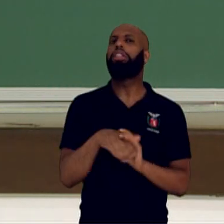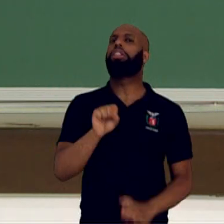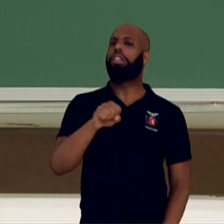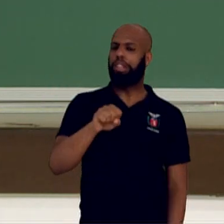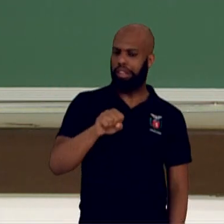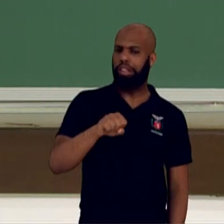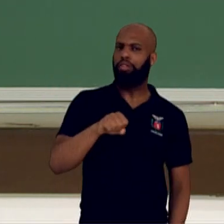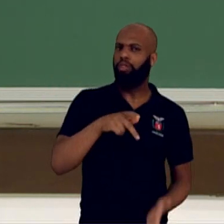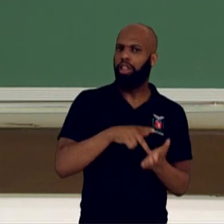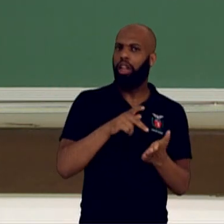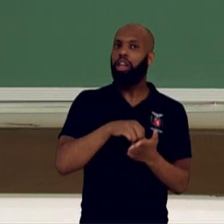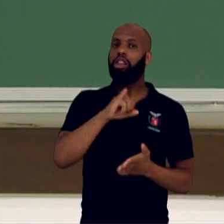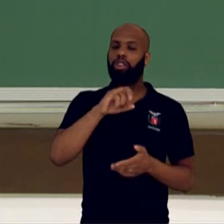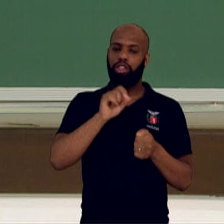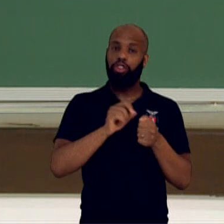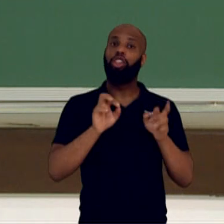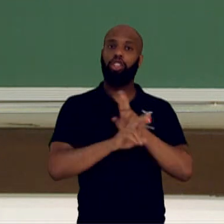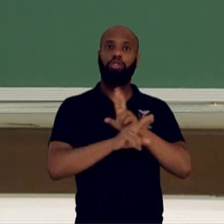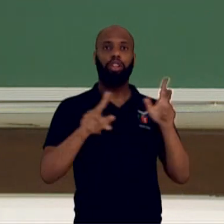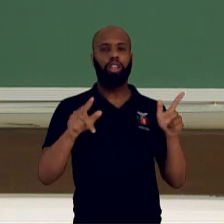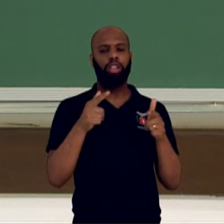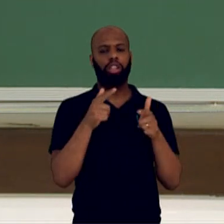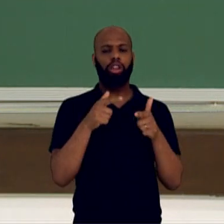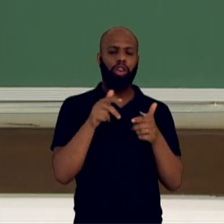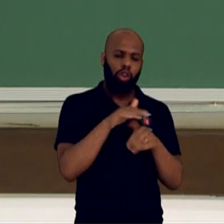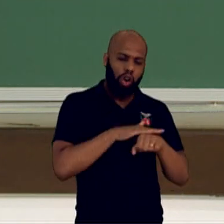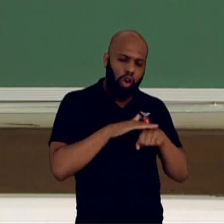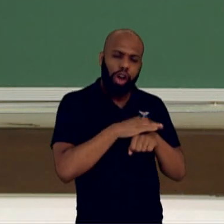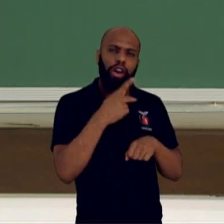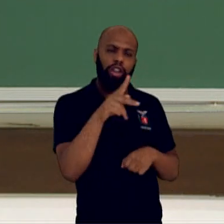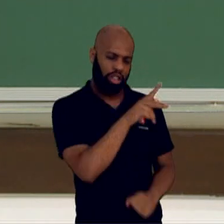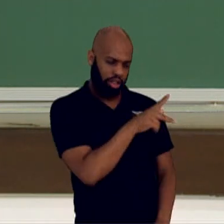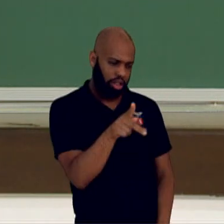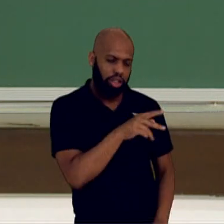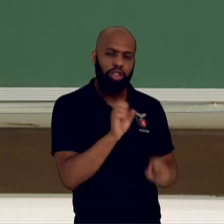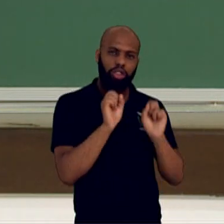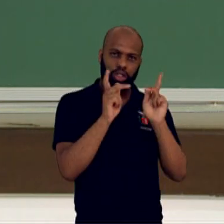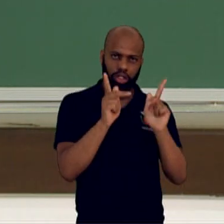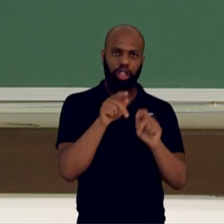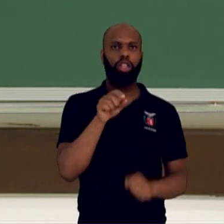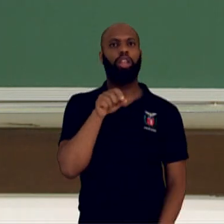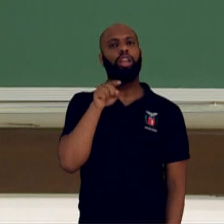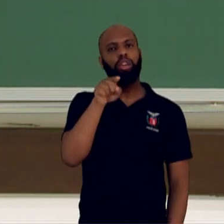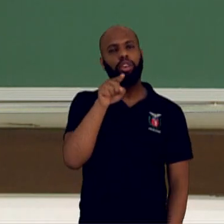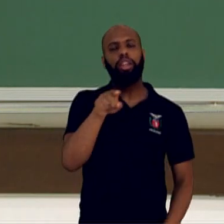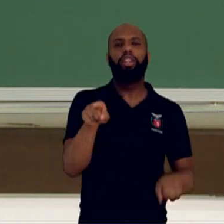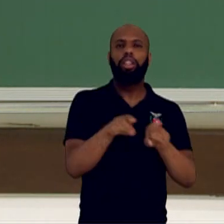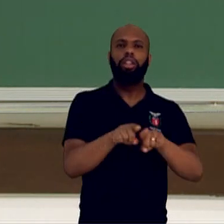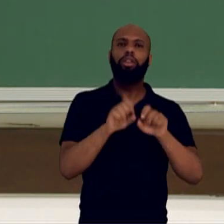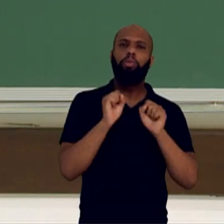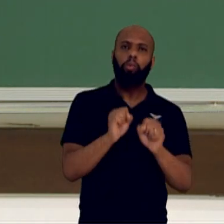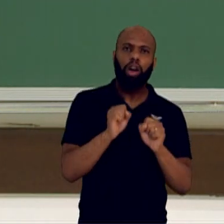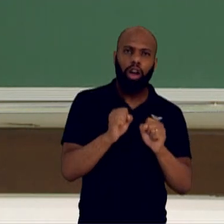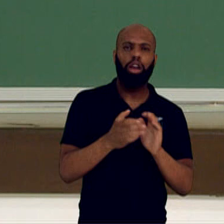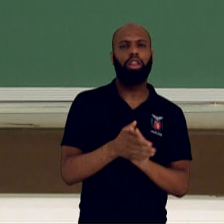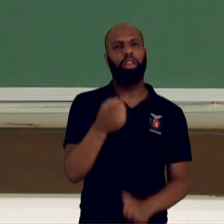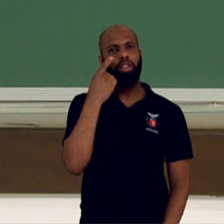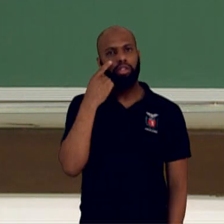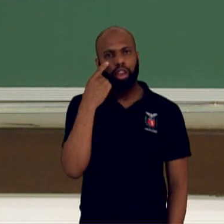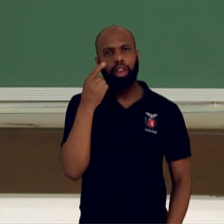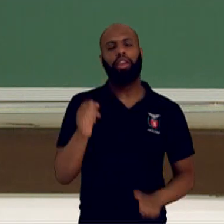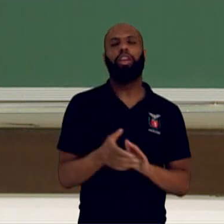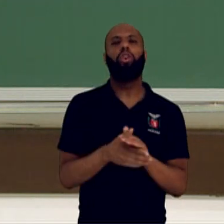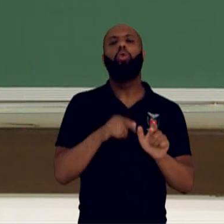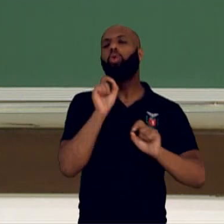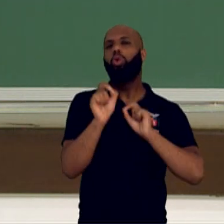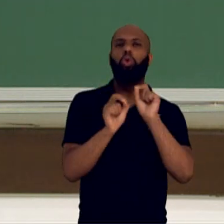claro, se você colocou algo diferente, converse com o seu professor, ok? E que vocês podem ver